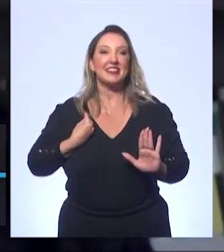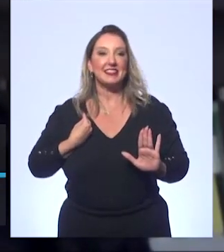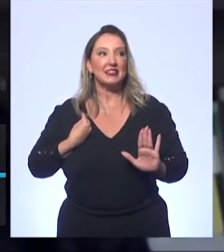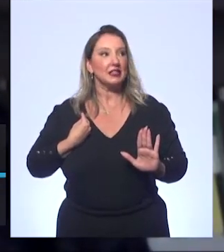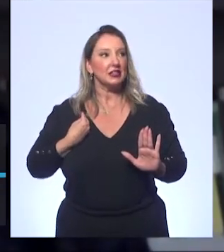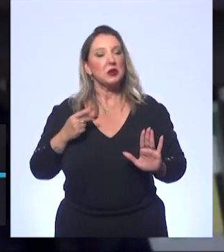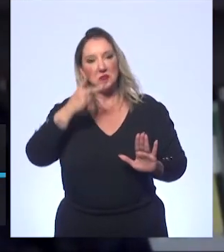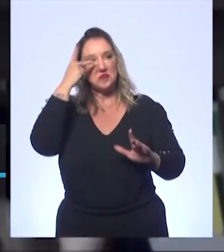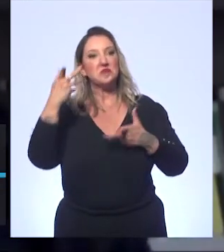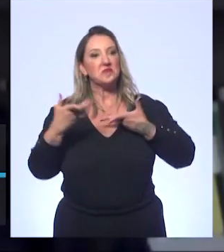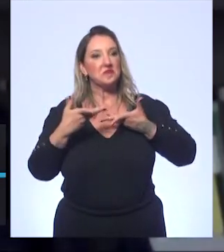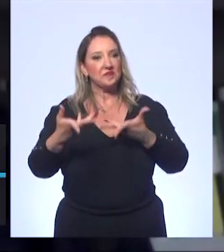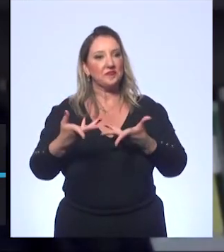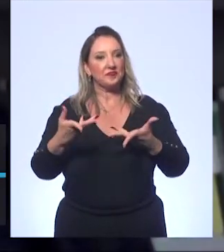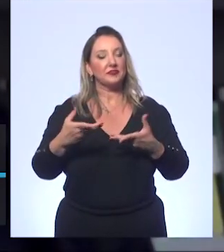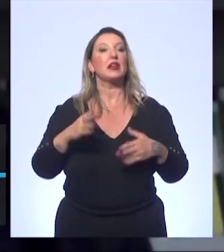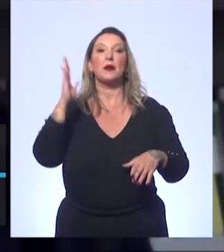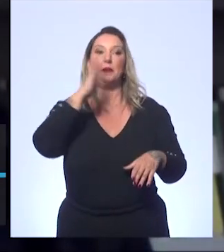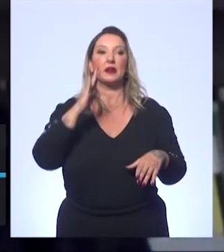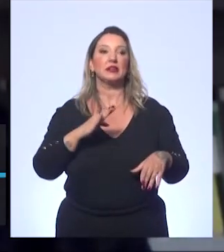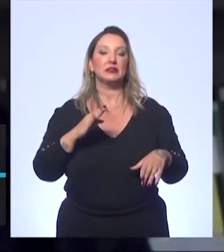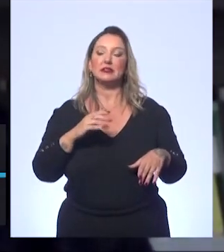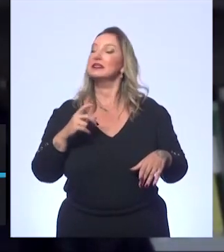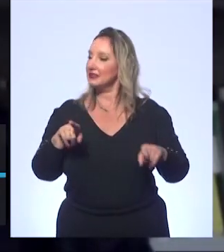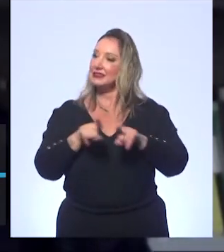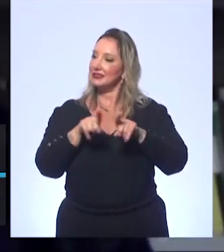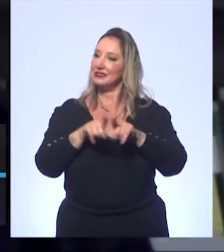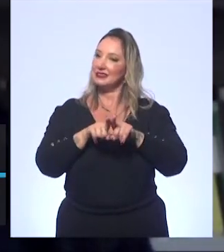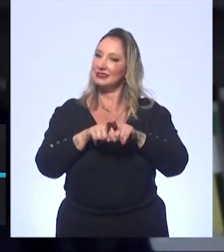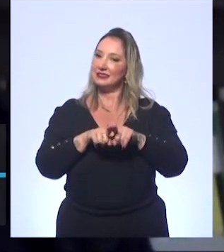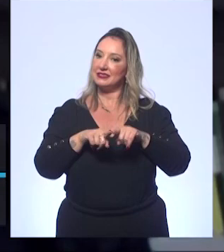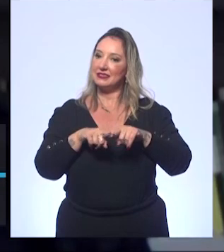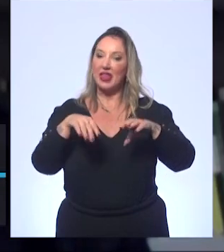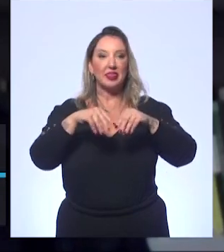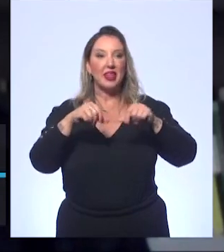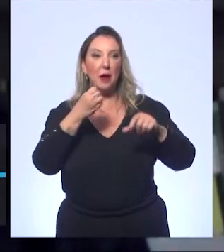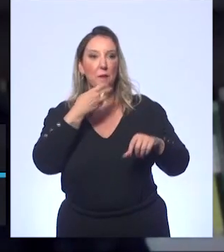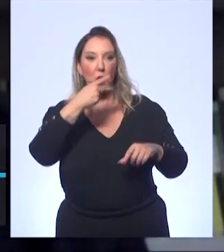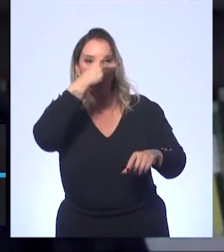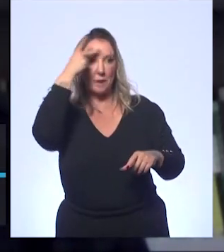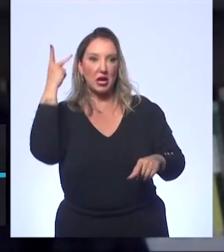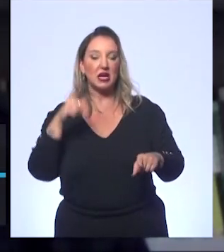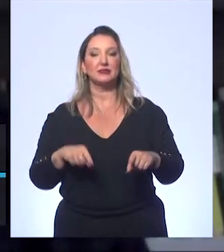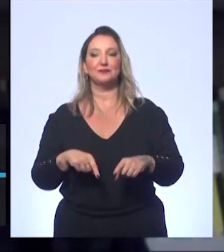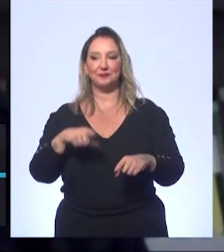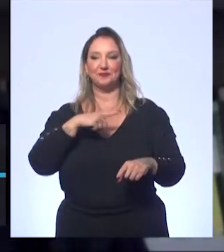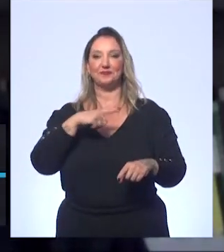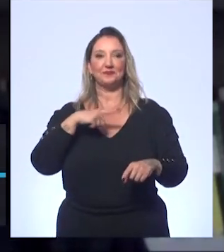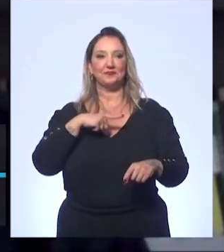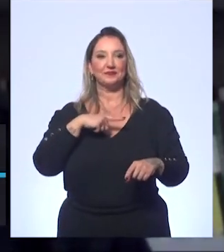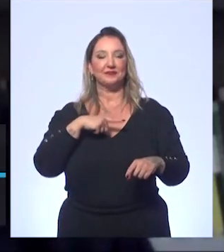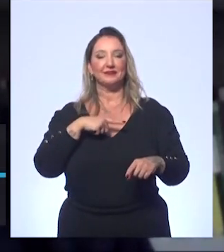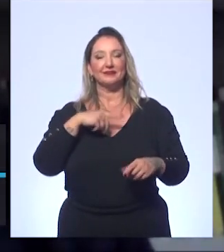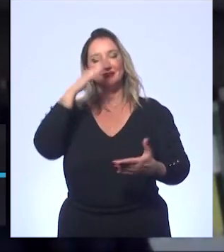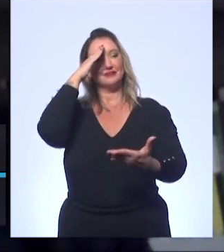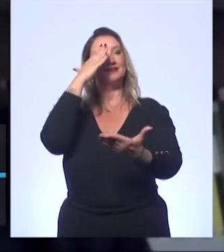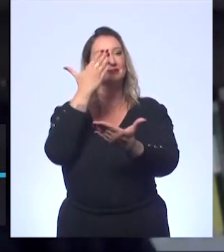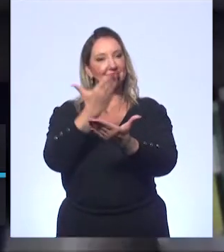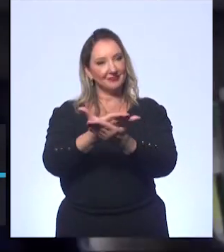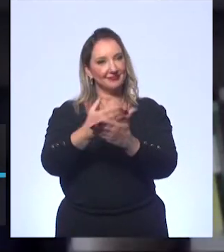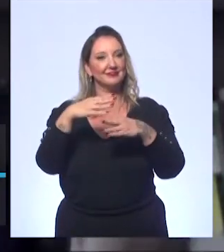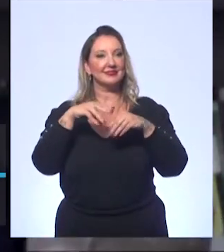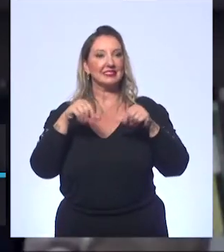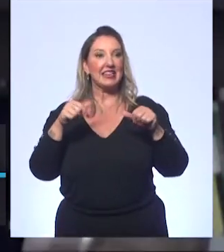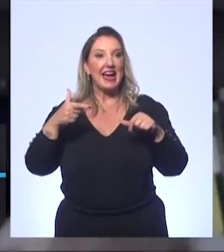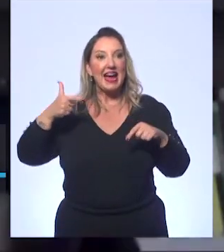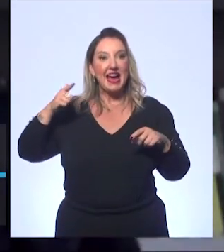bem acolhido. Então, o Brasil, para mim, eu considero também como terra de boa gente, como terra de esperança. Tá, viu, gente?